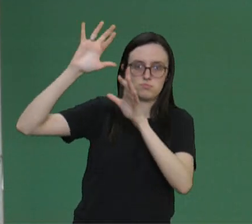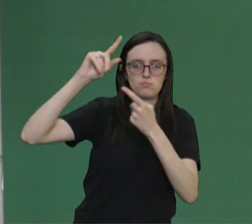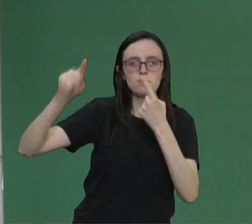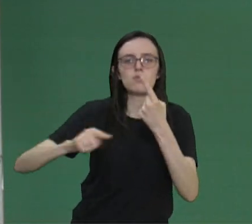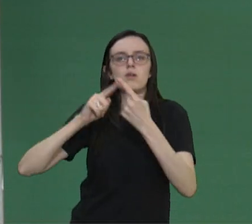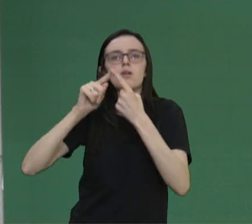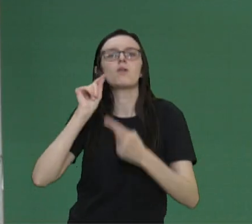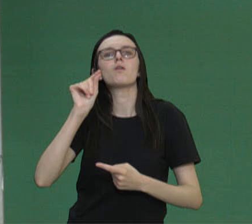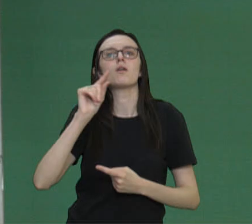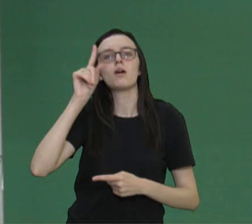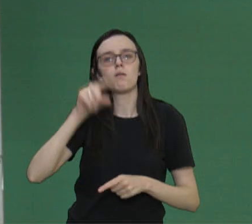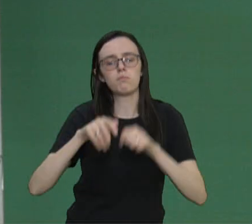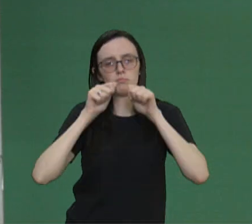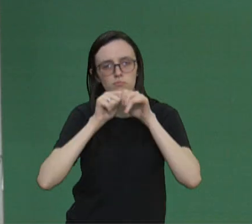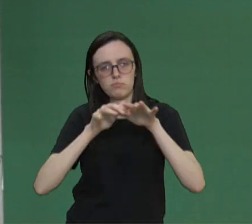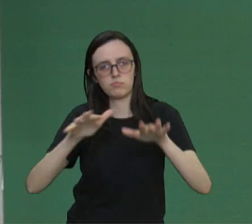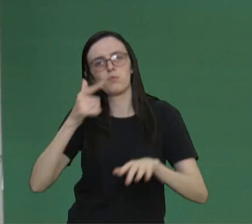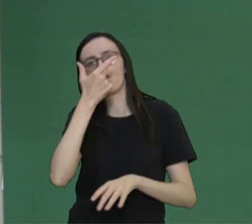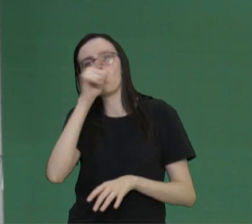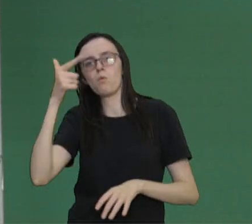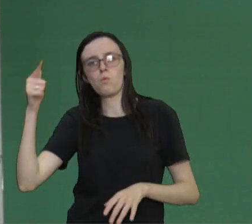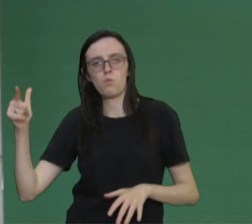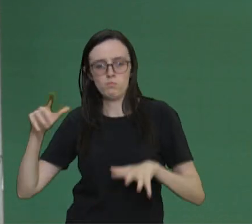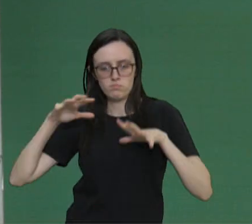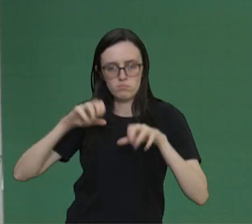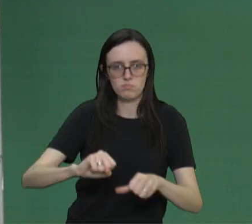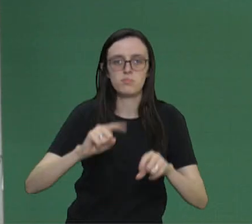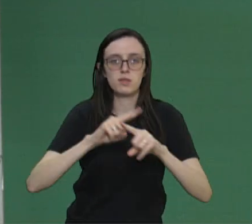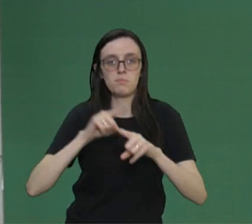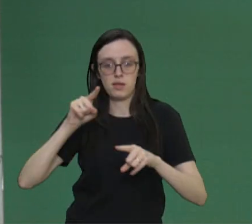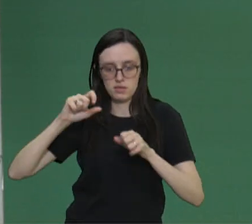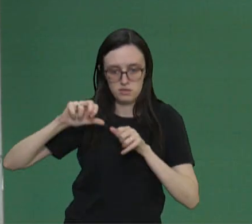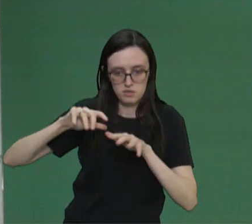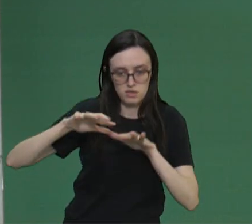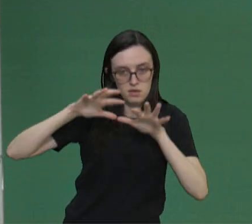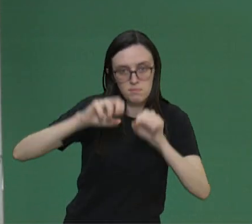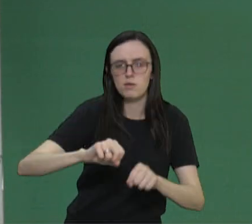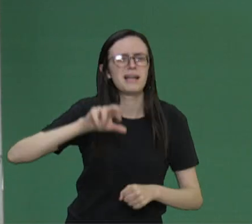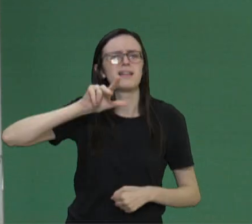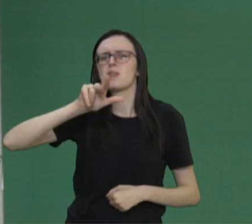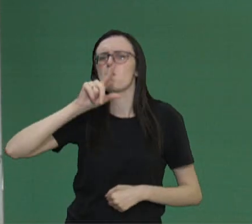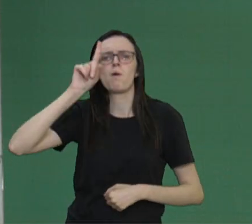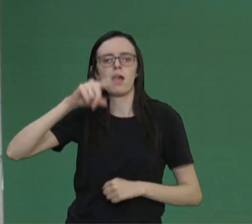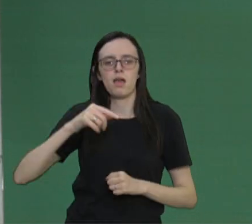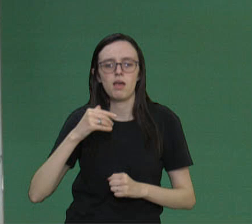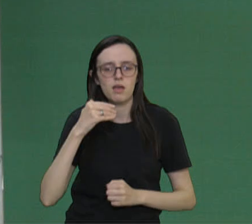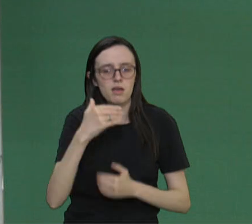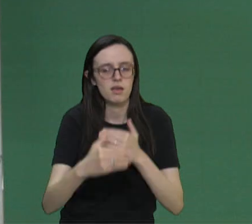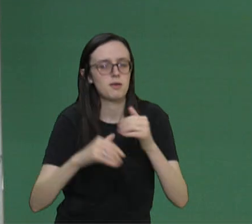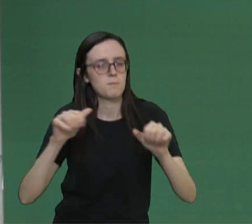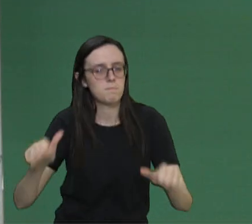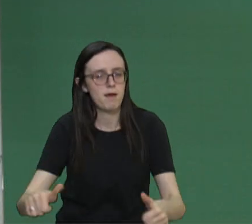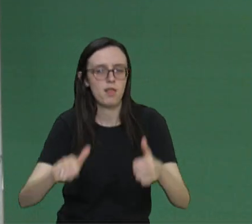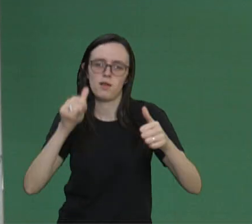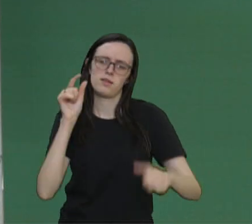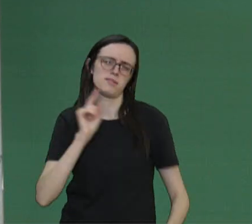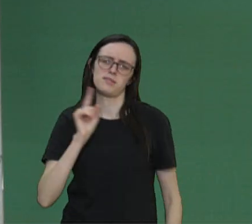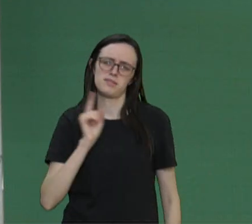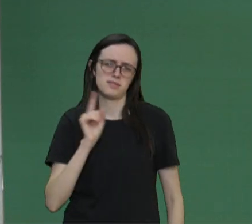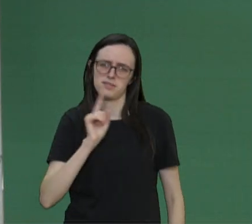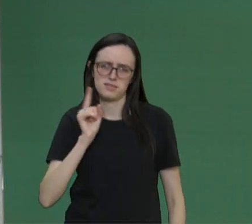intenção de explorar outros territórios, mas essa exploração não era para desenvolver o território, e sim